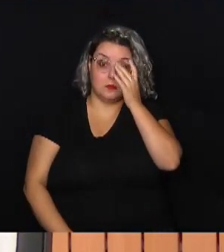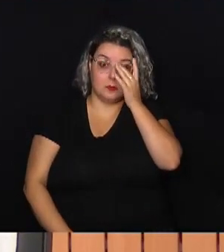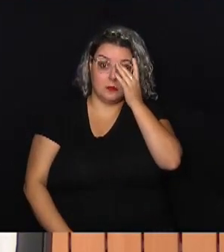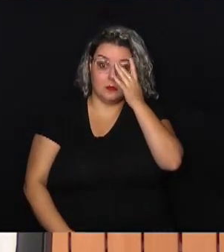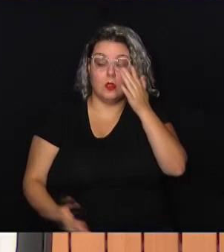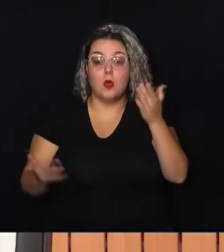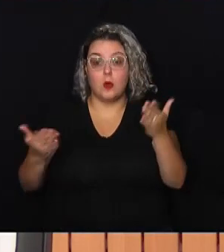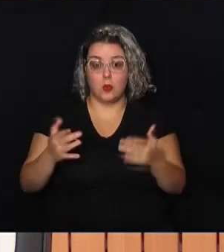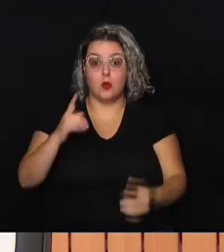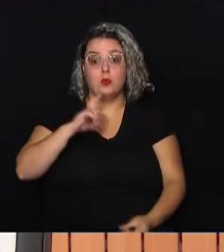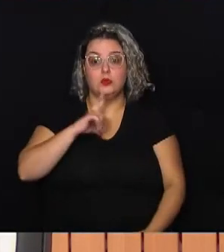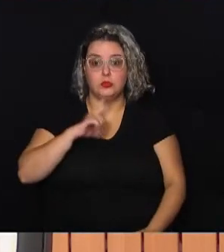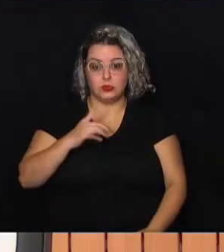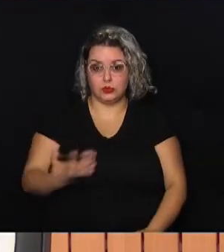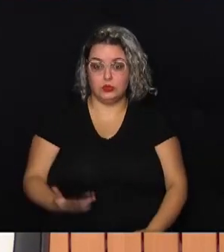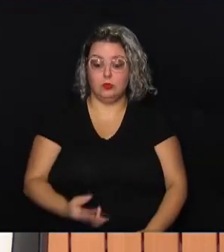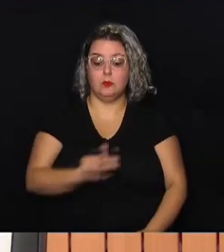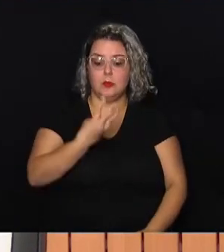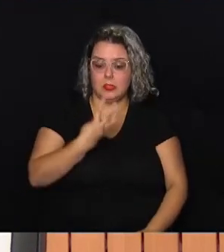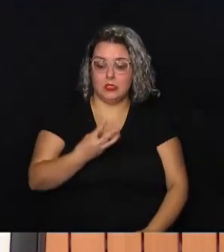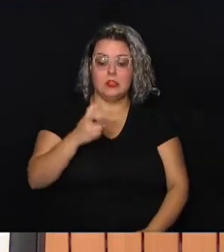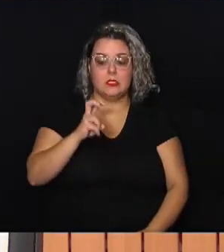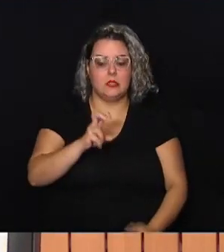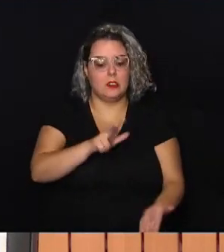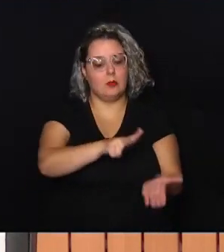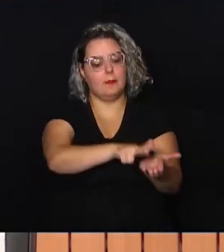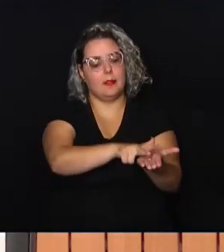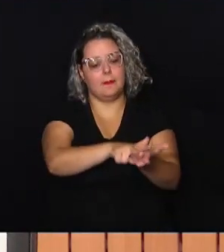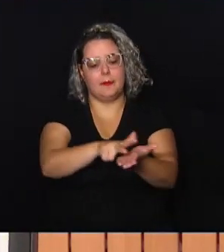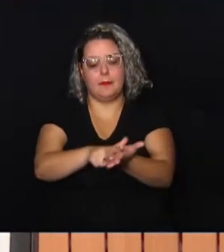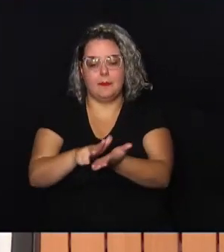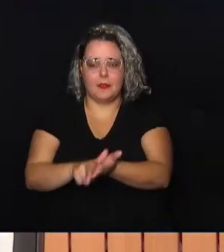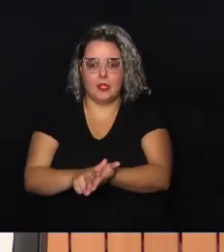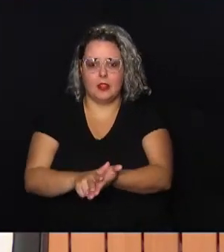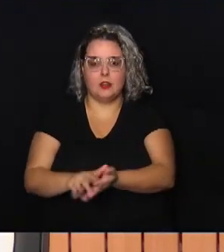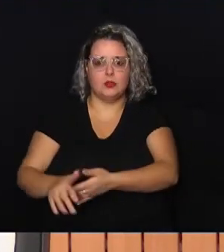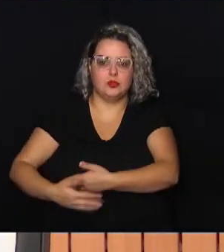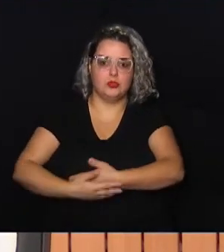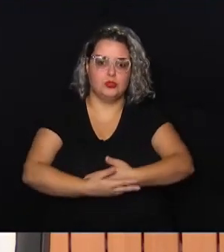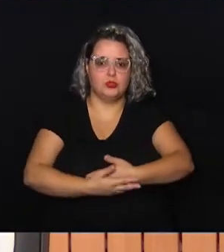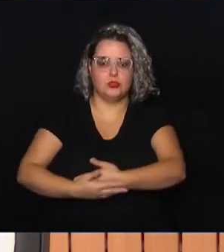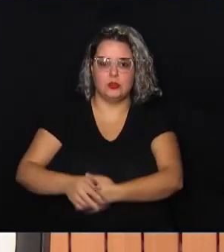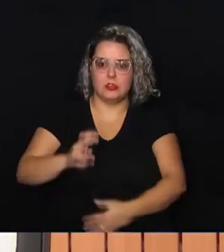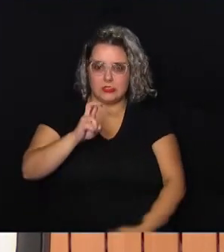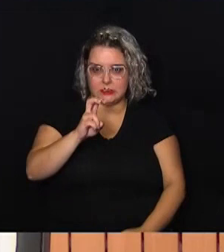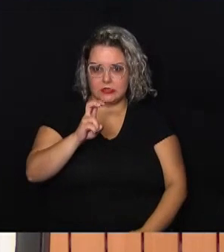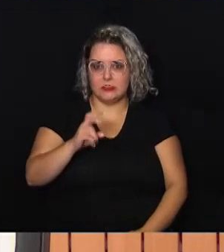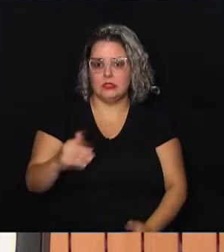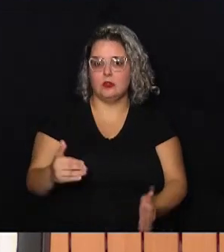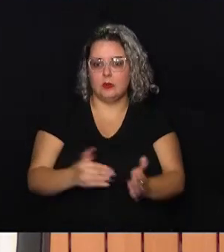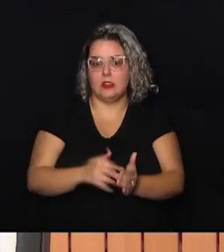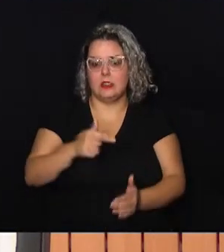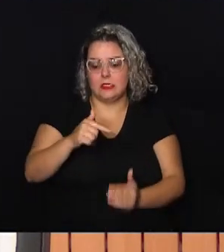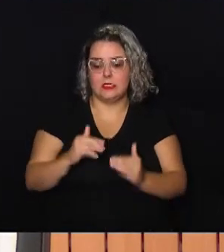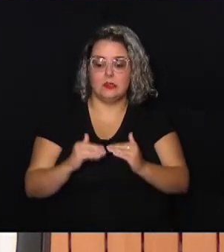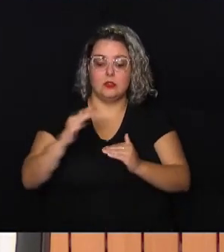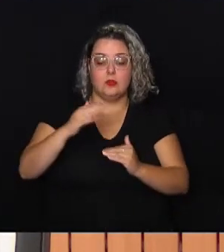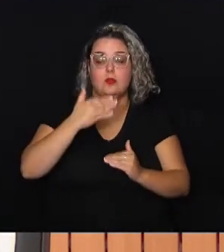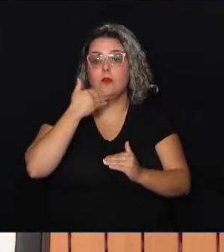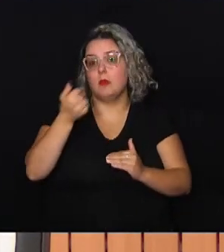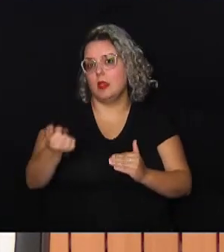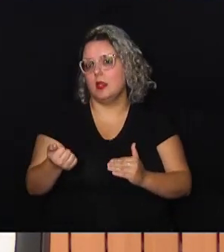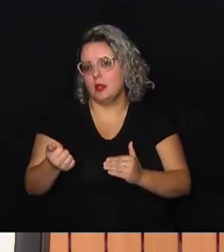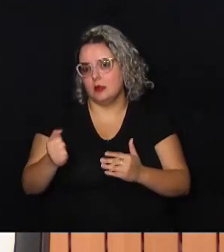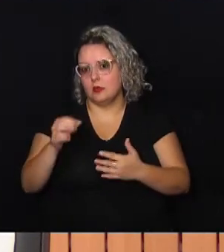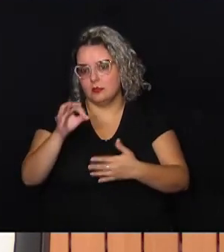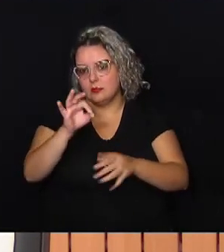hoje nós temos 35 leitos, portanto, nós temos 5 a 7 leitos acima do melhor índice,